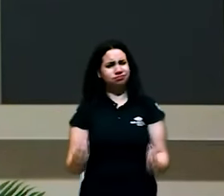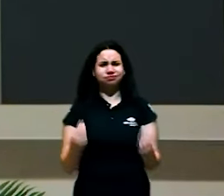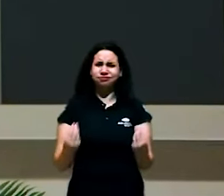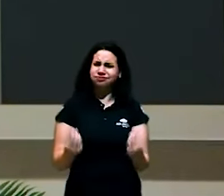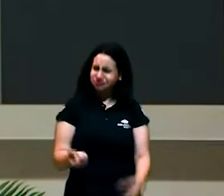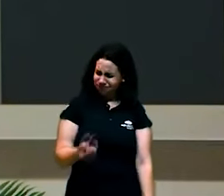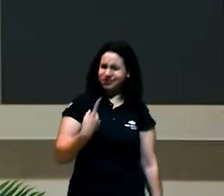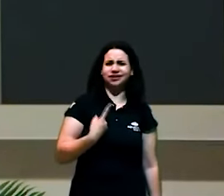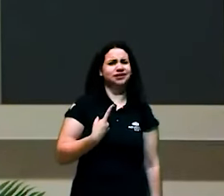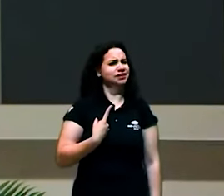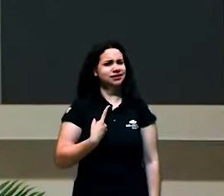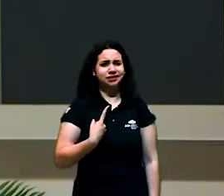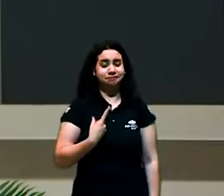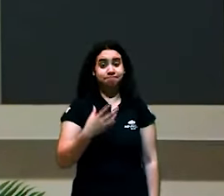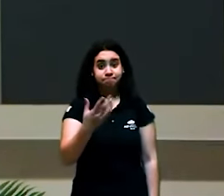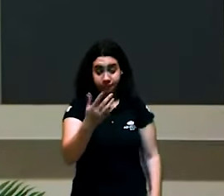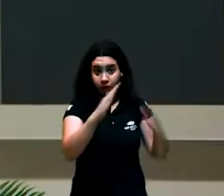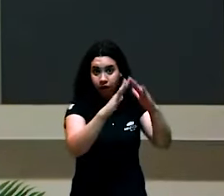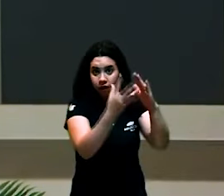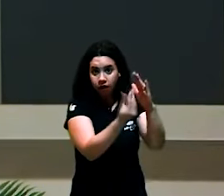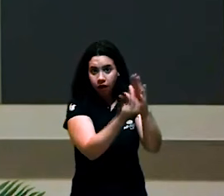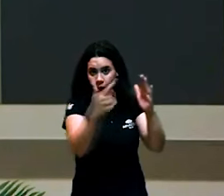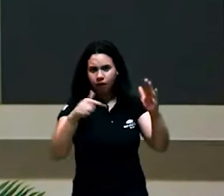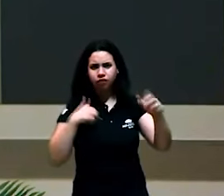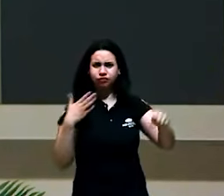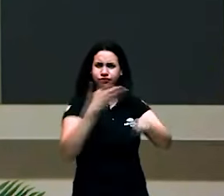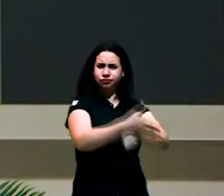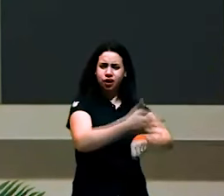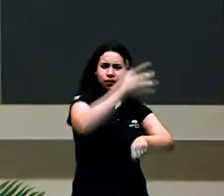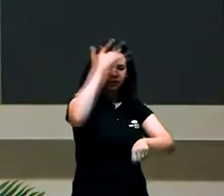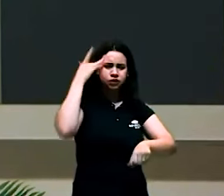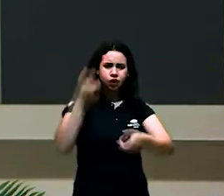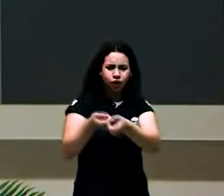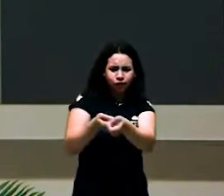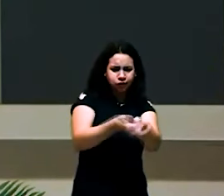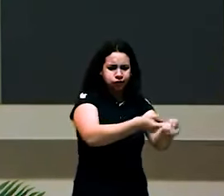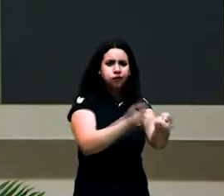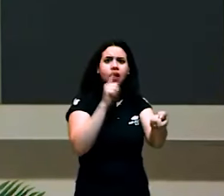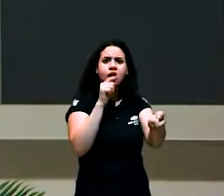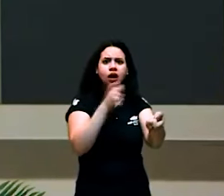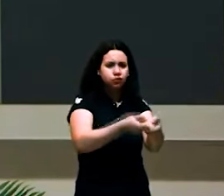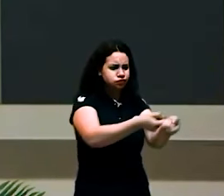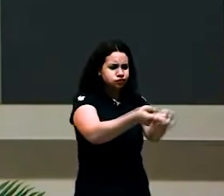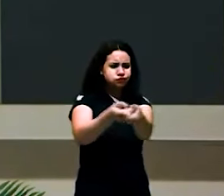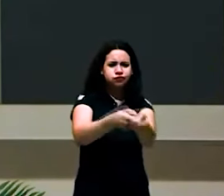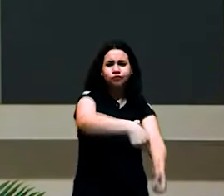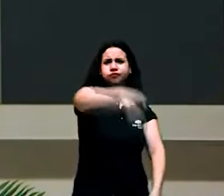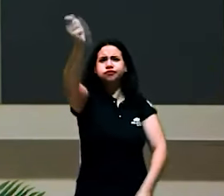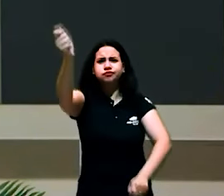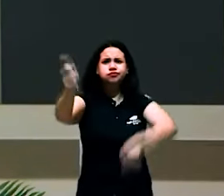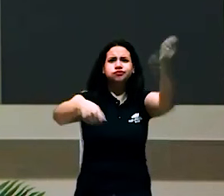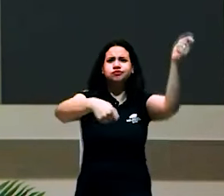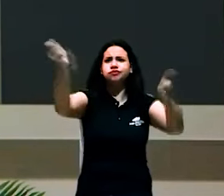mangueira, abrir uma torneira e ele com a mangueira jogava sobre a igreja, receba o Espírito Santo. O